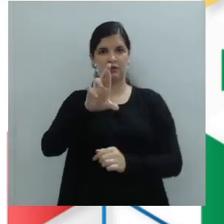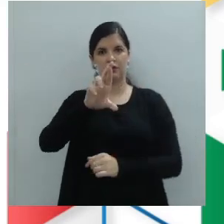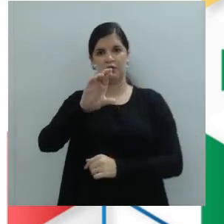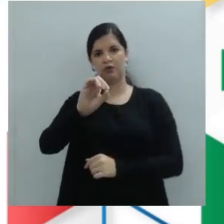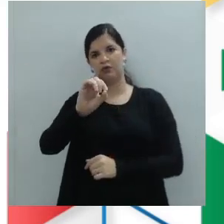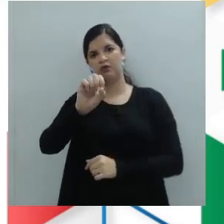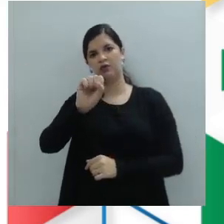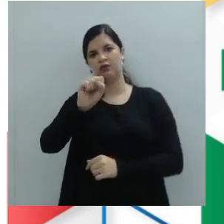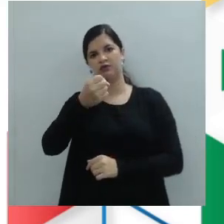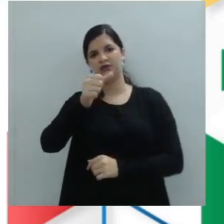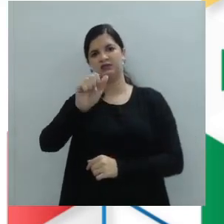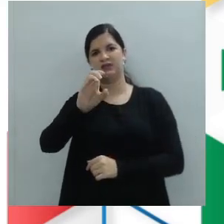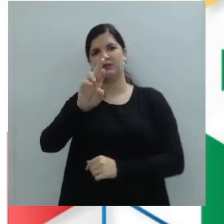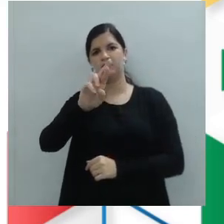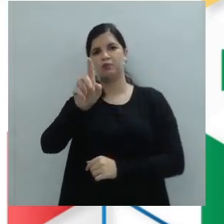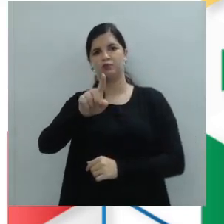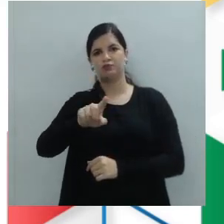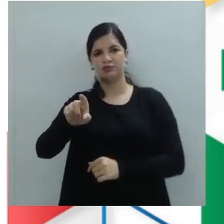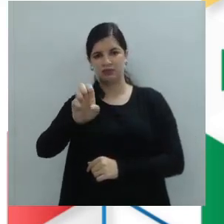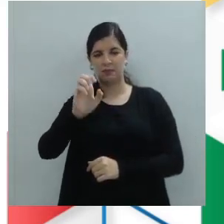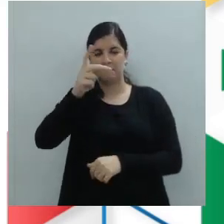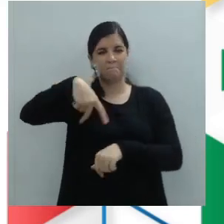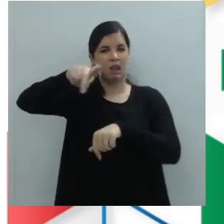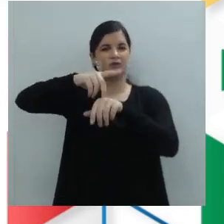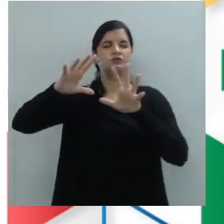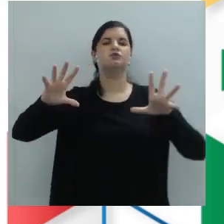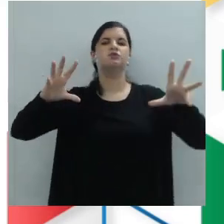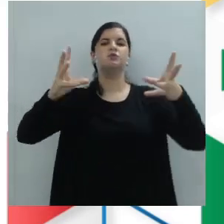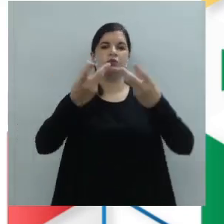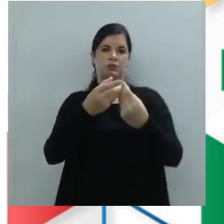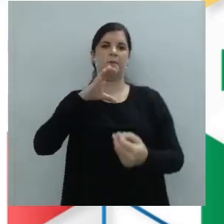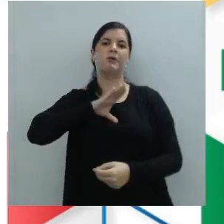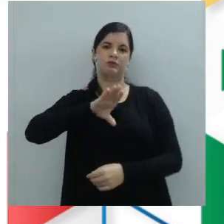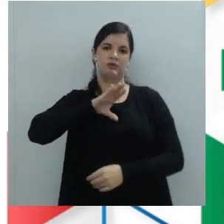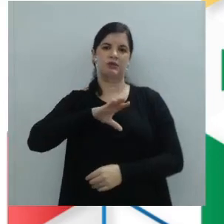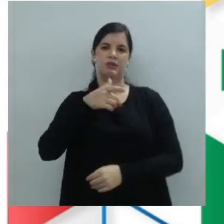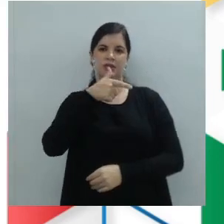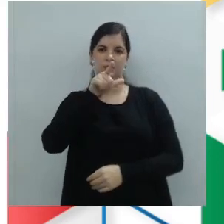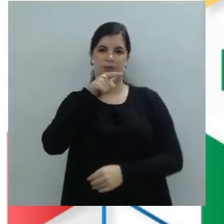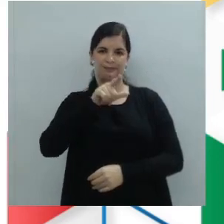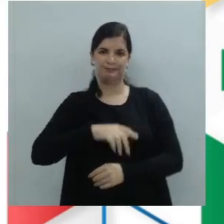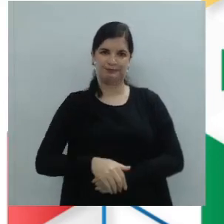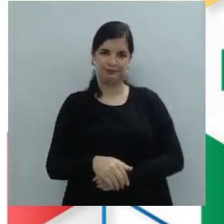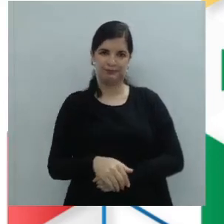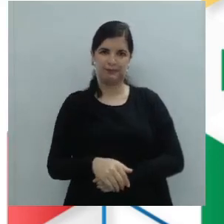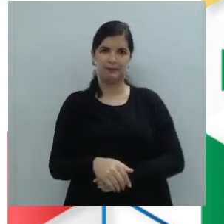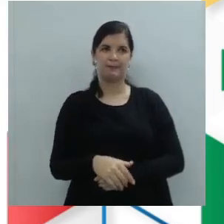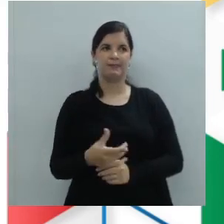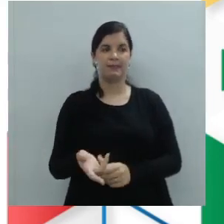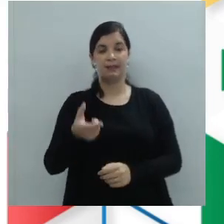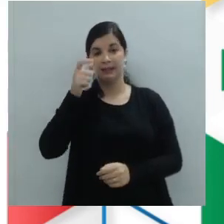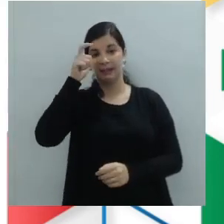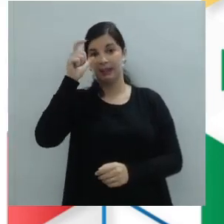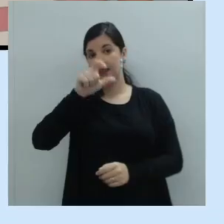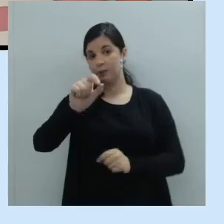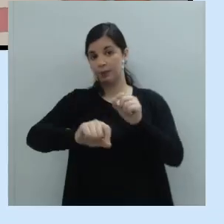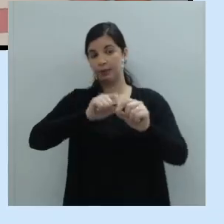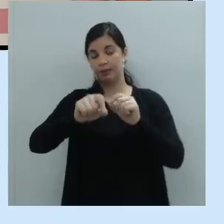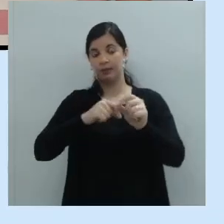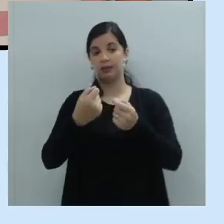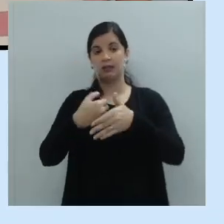para todos os países que têm o português como idioma. Algo interessante é que essa